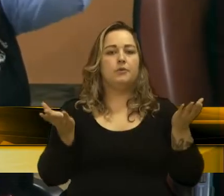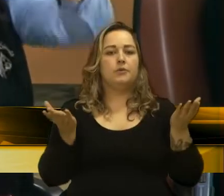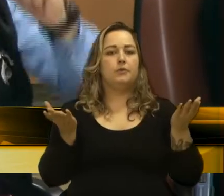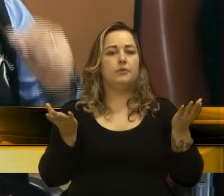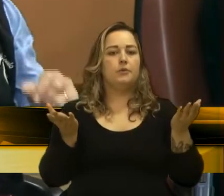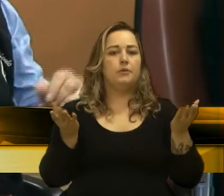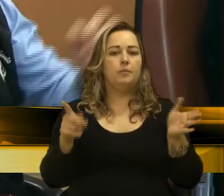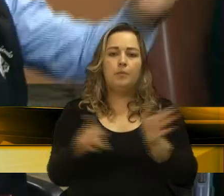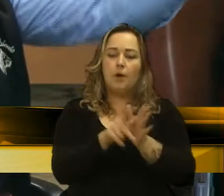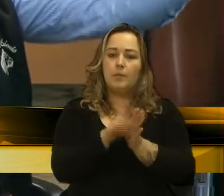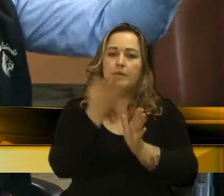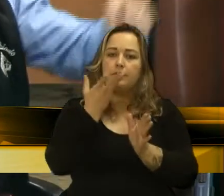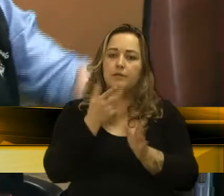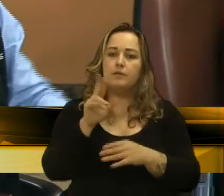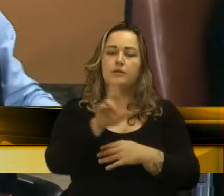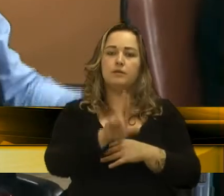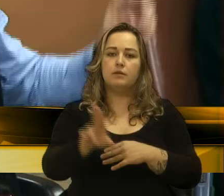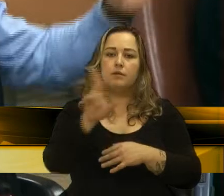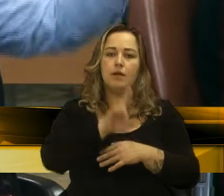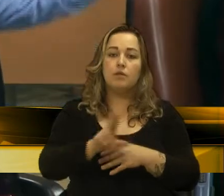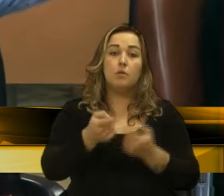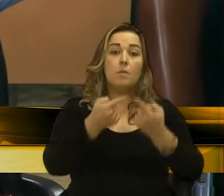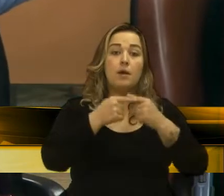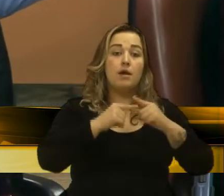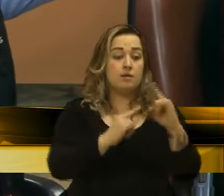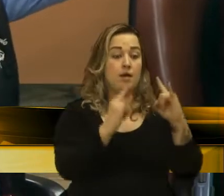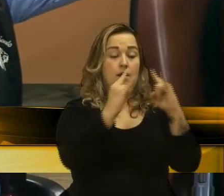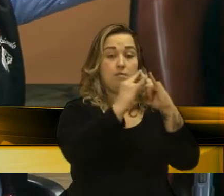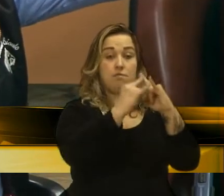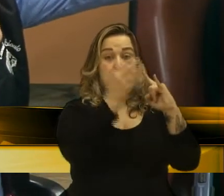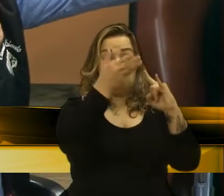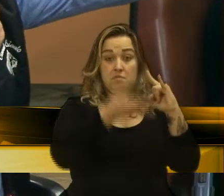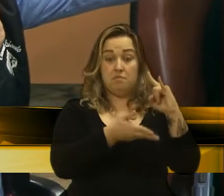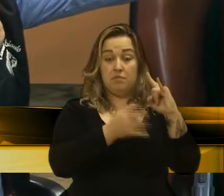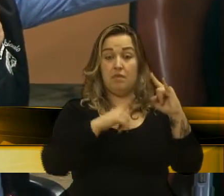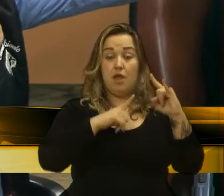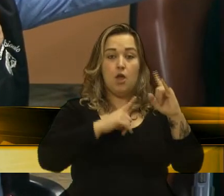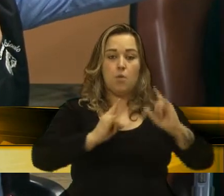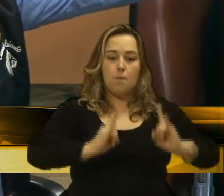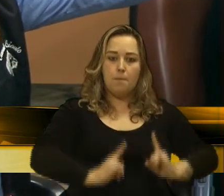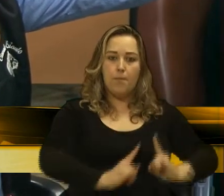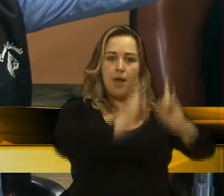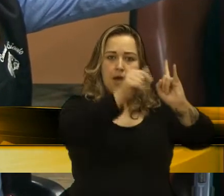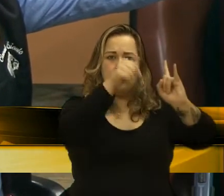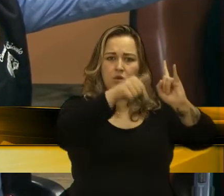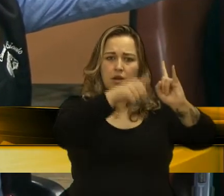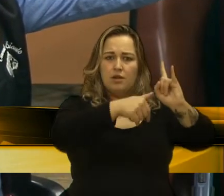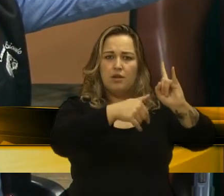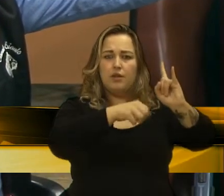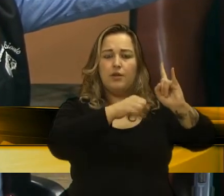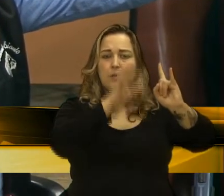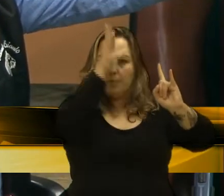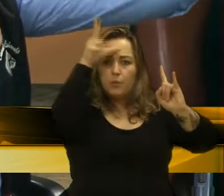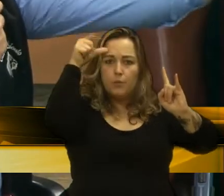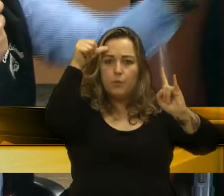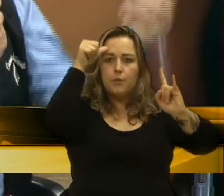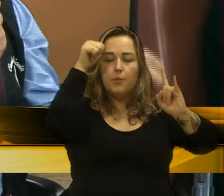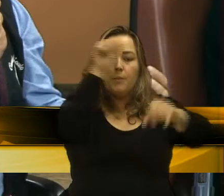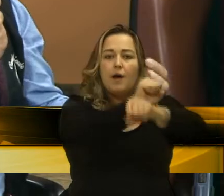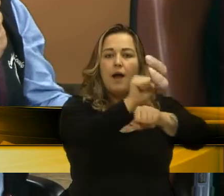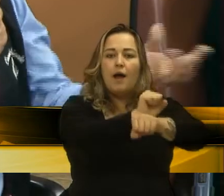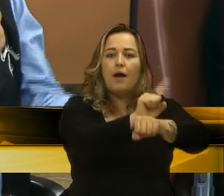Naquele prédio público, busca uma parceria privada para inserir alguma coisa de gastronomia forte ali naquele prédio público. É